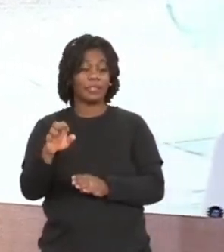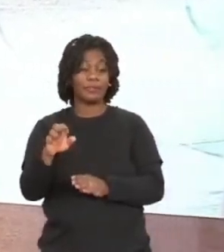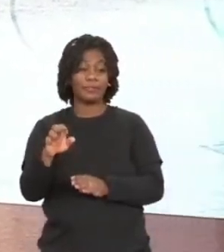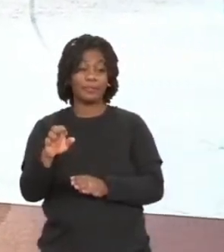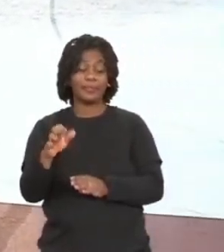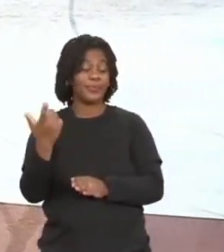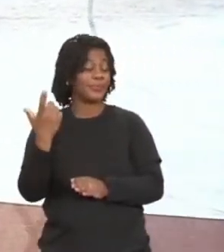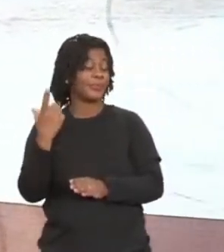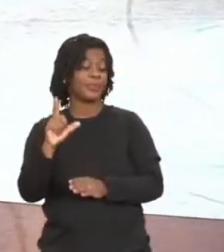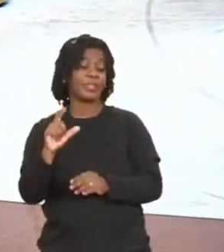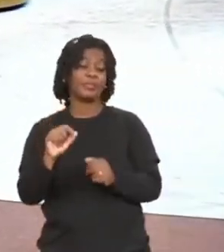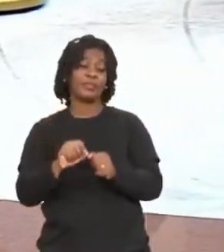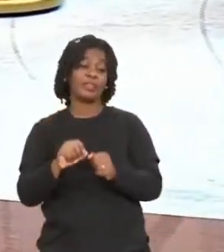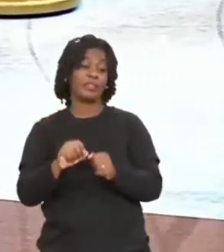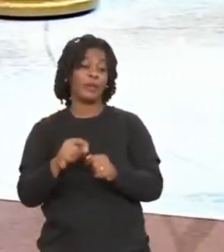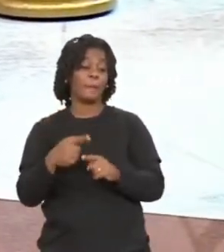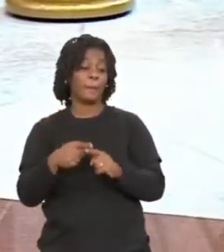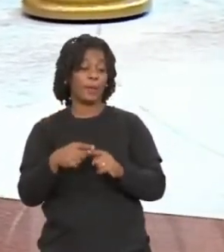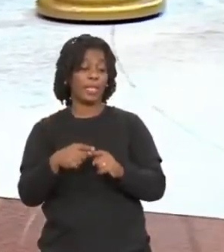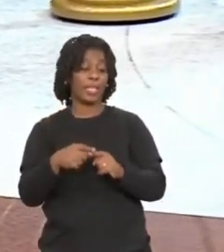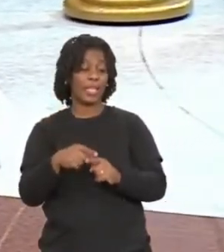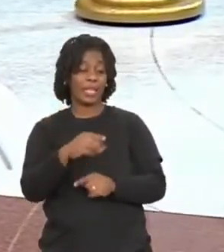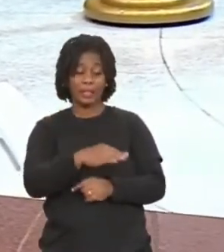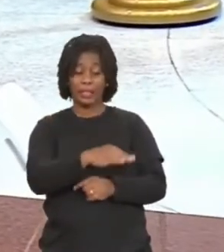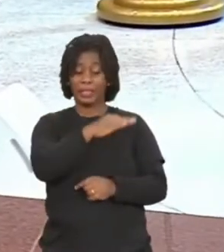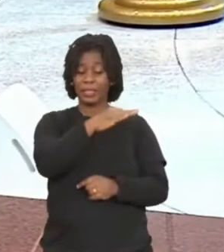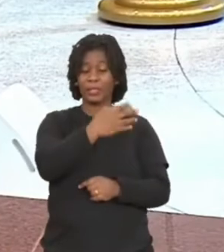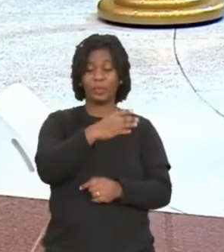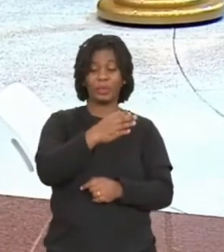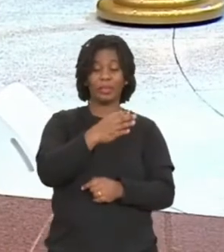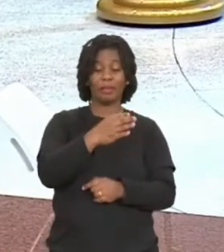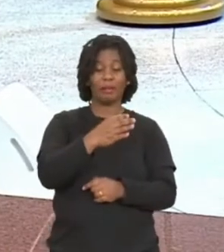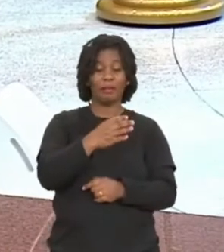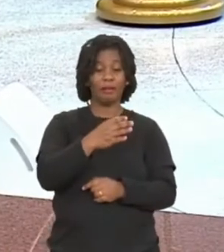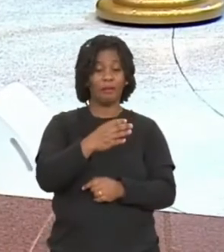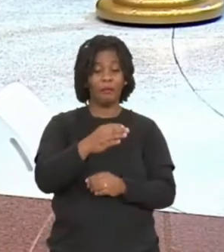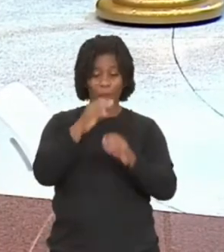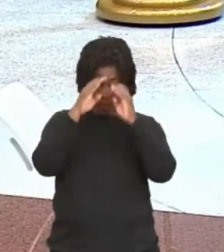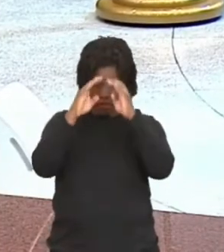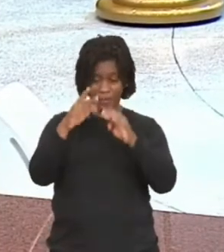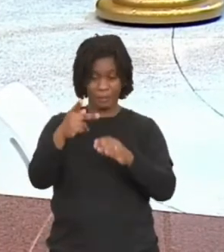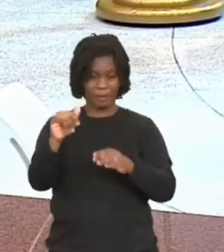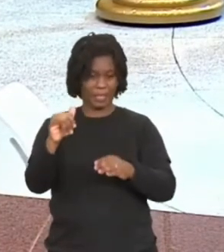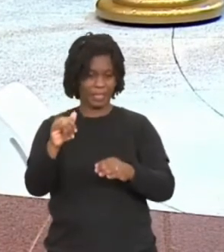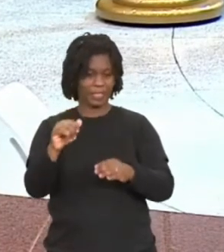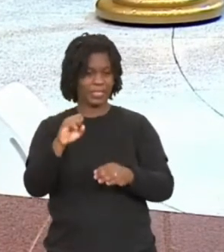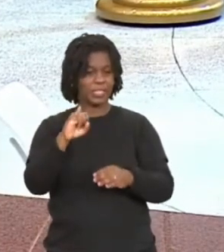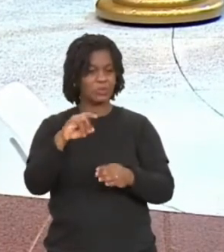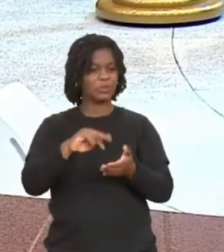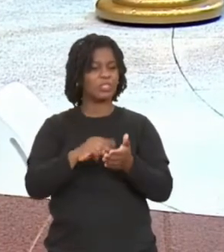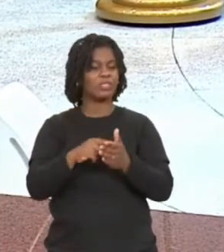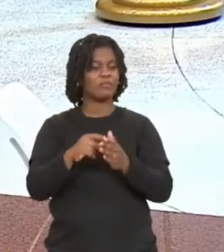espaço, porque eles não querem ouvir os pais. Isso é lutar sem Deus.